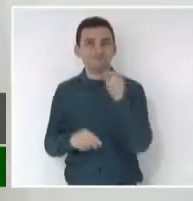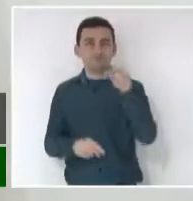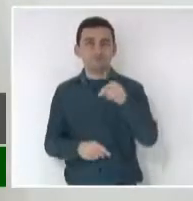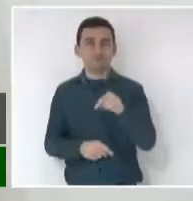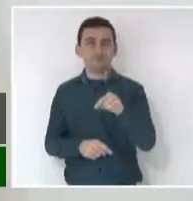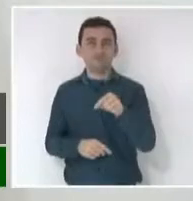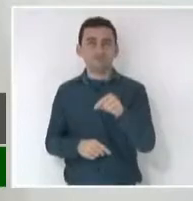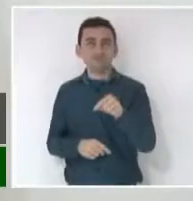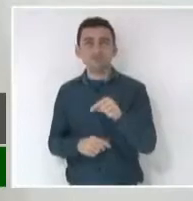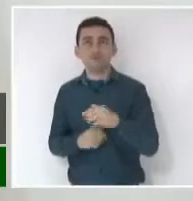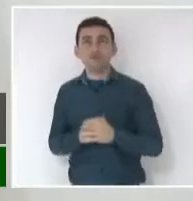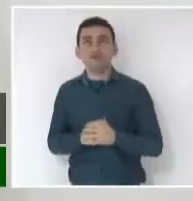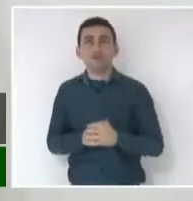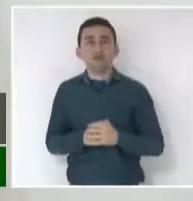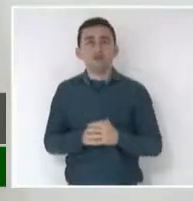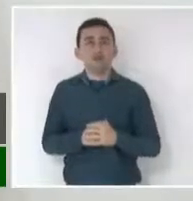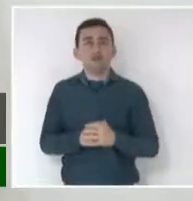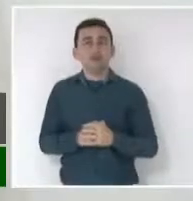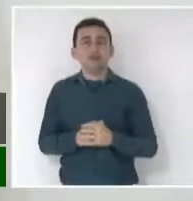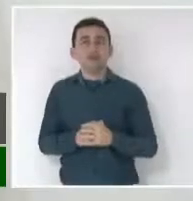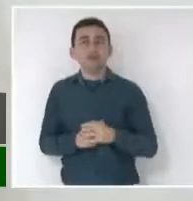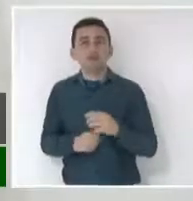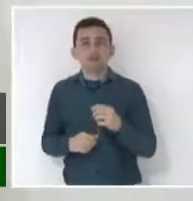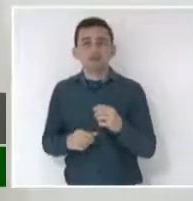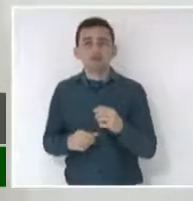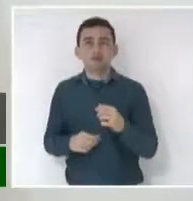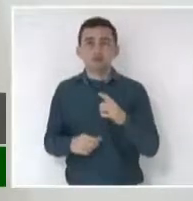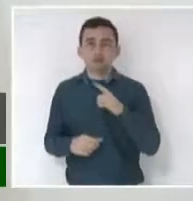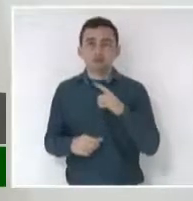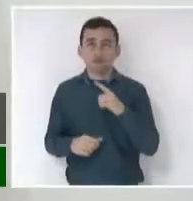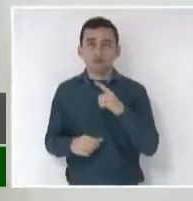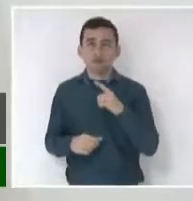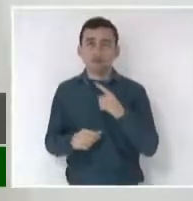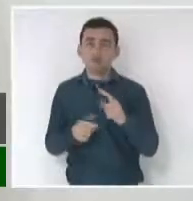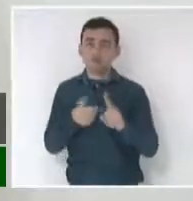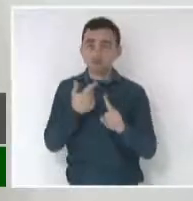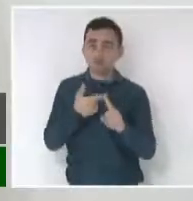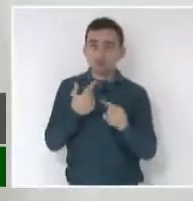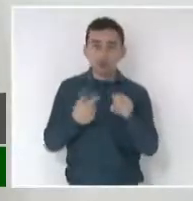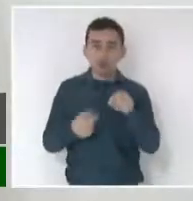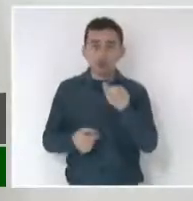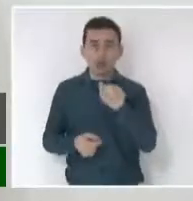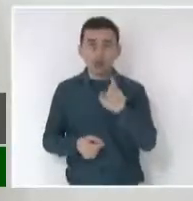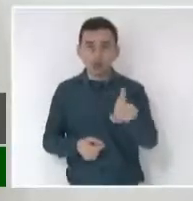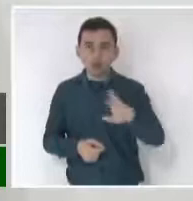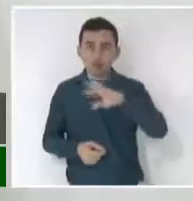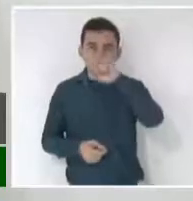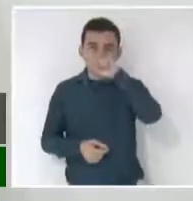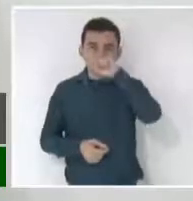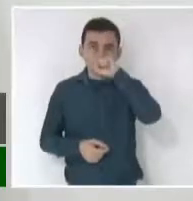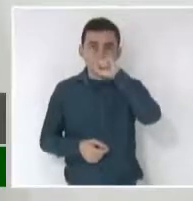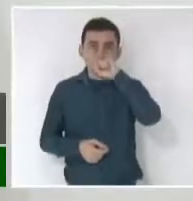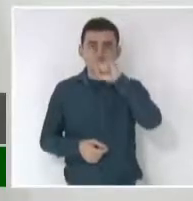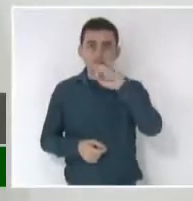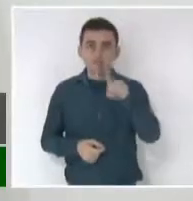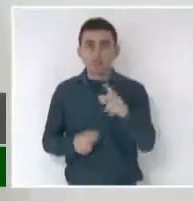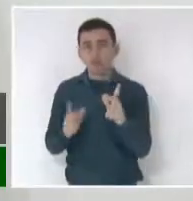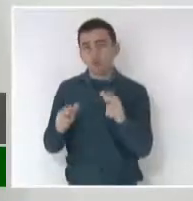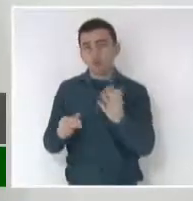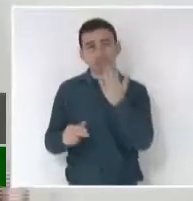que passa desde o ar que nós respiramos, que é o alimento